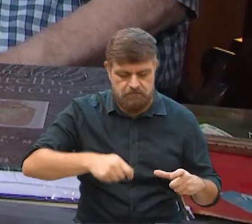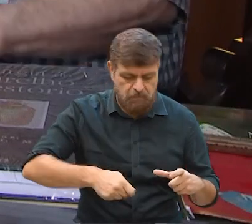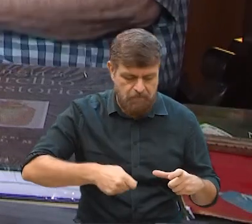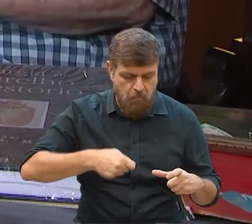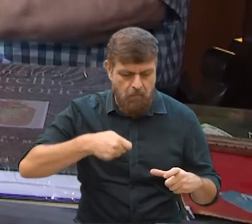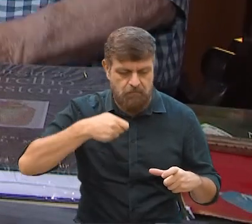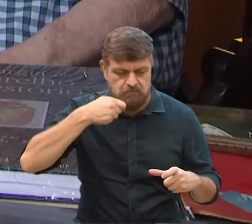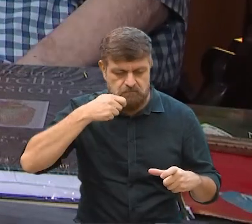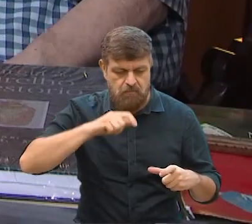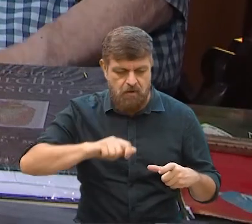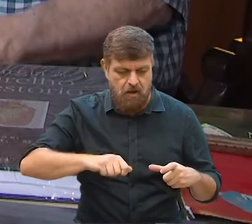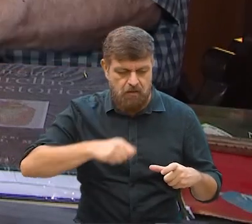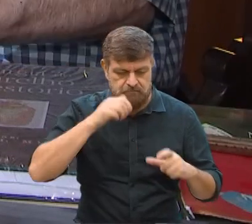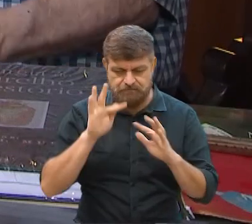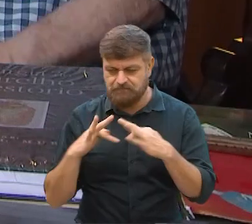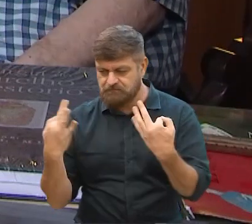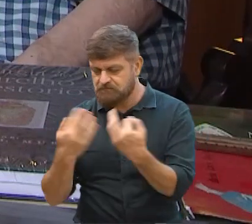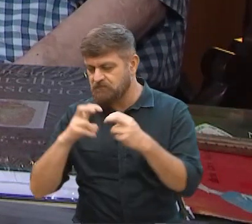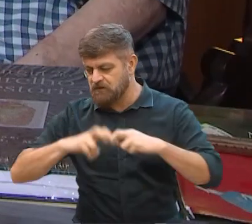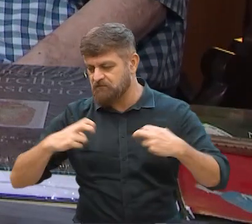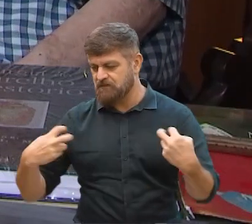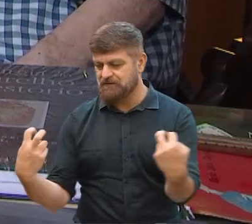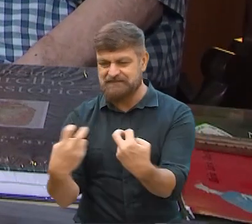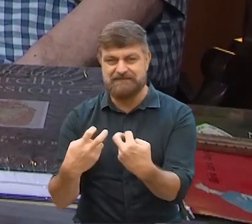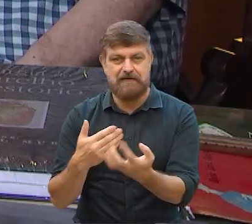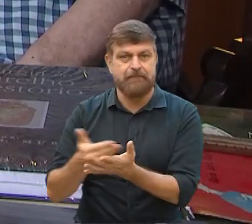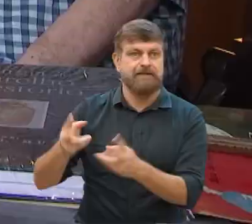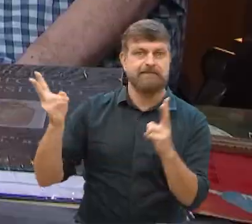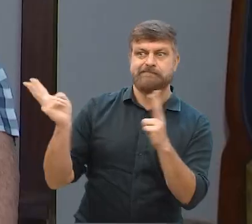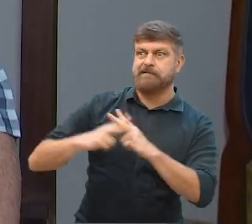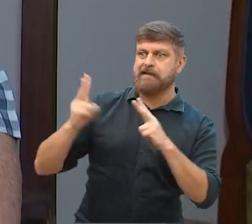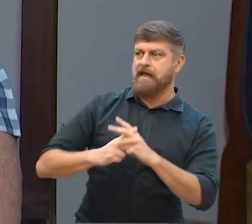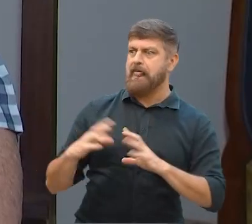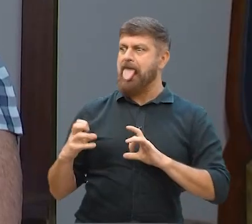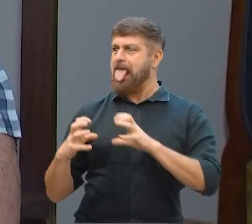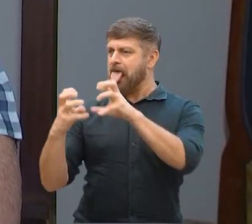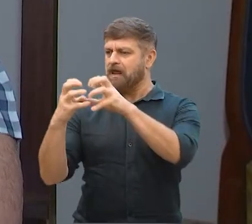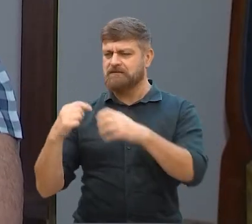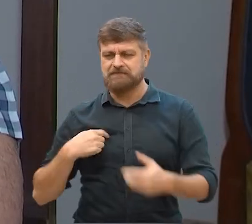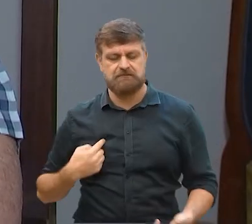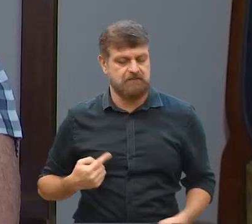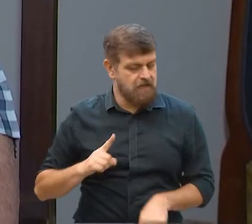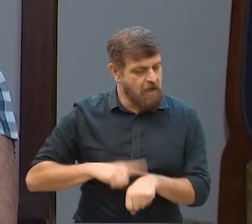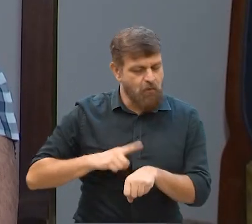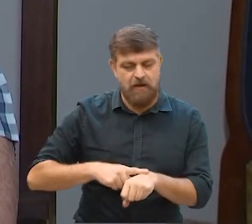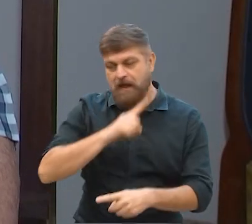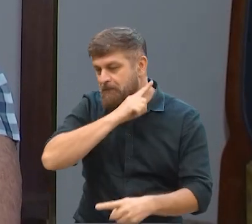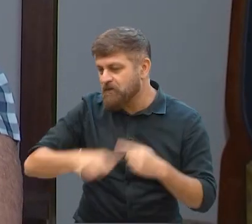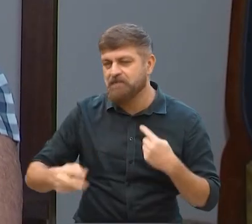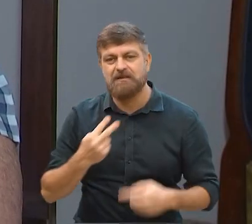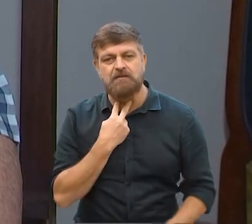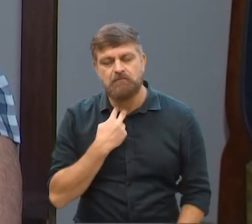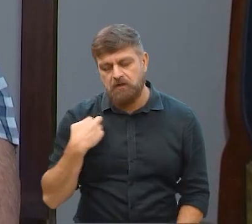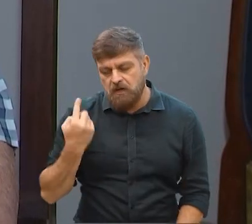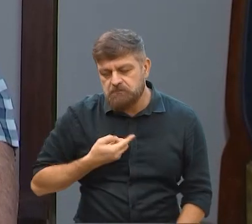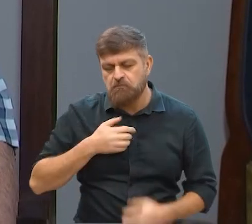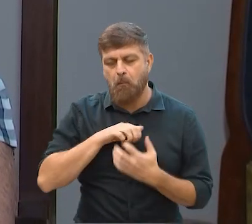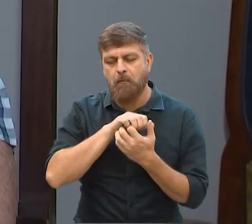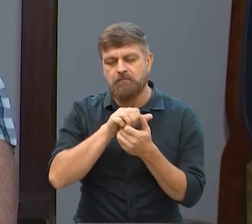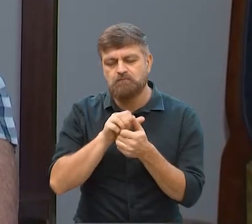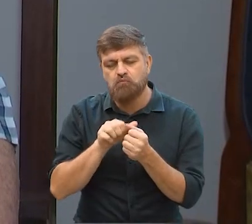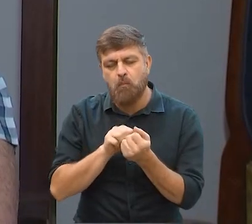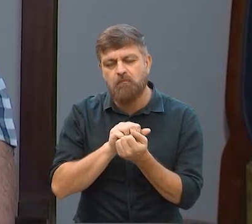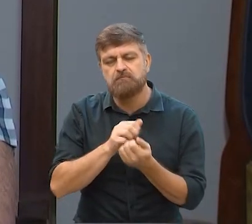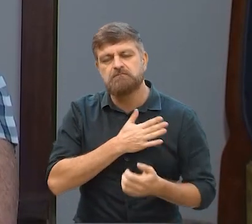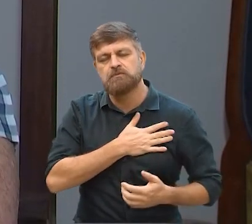refeição a família senta e que se encontra é a hora da briga, né? Então, nessa hora nós temos que mastigar bem, procurar